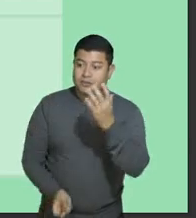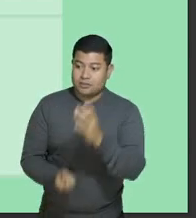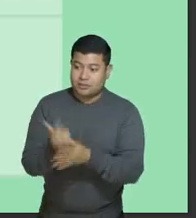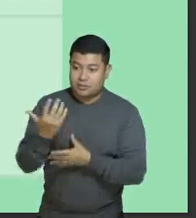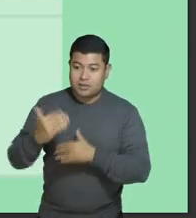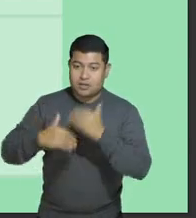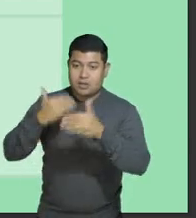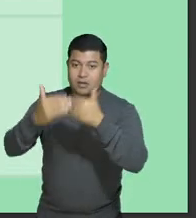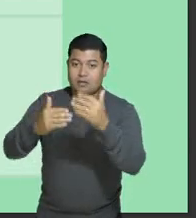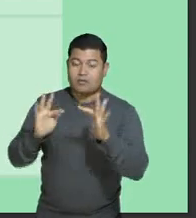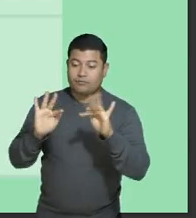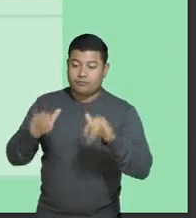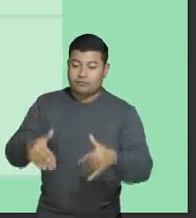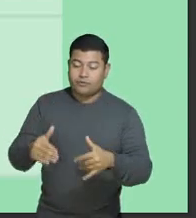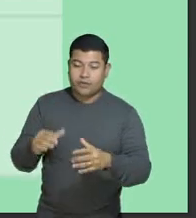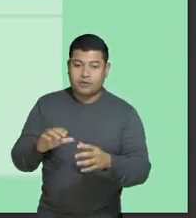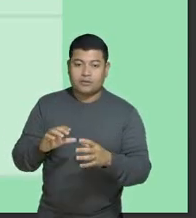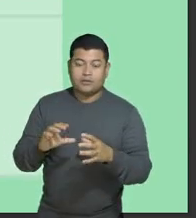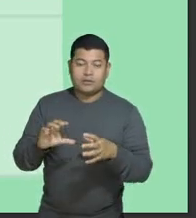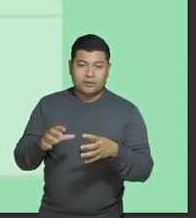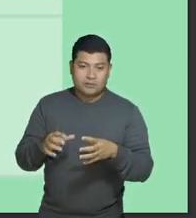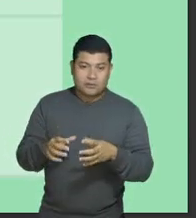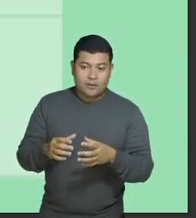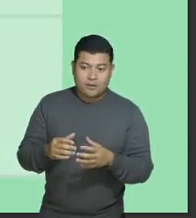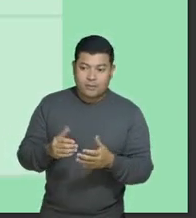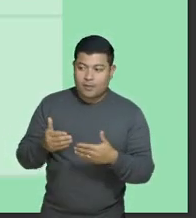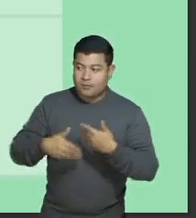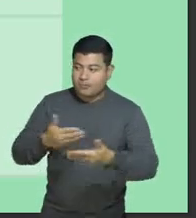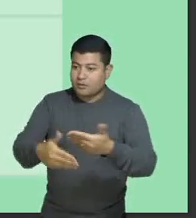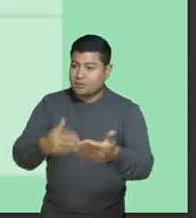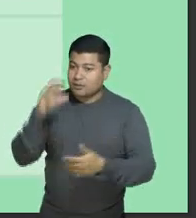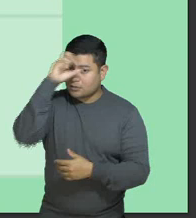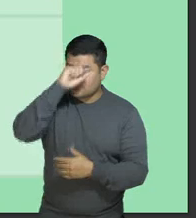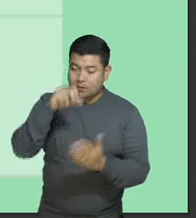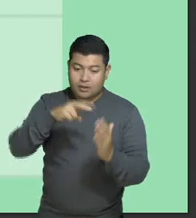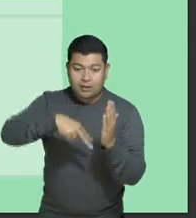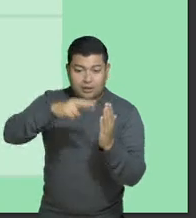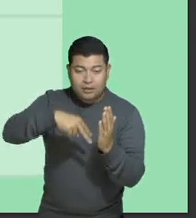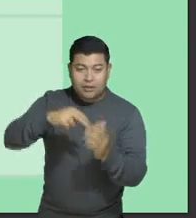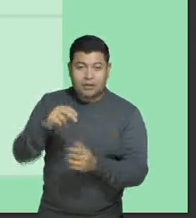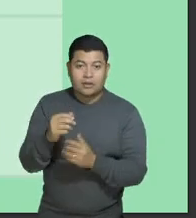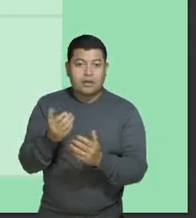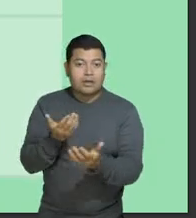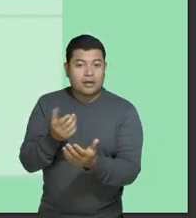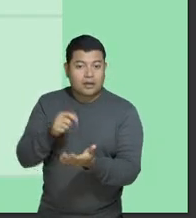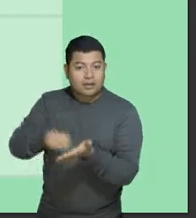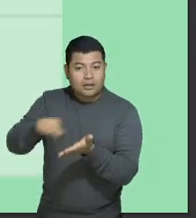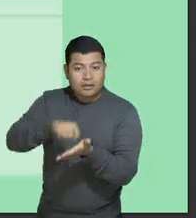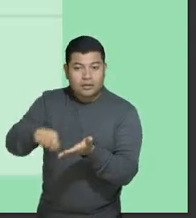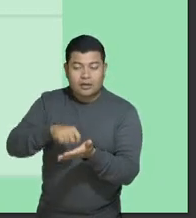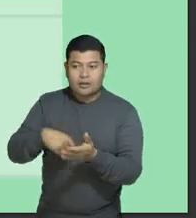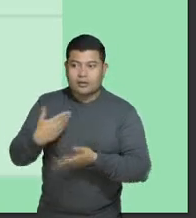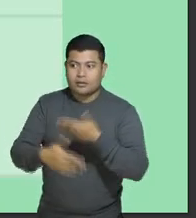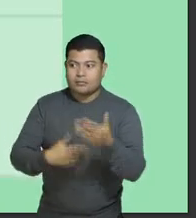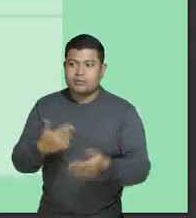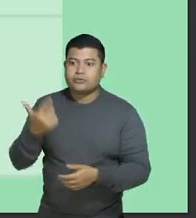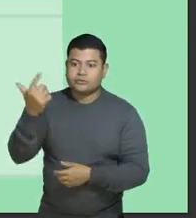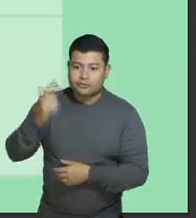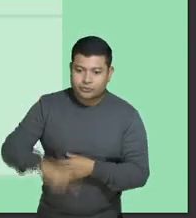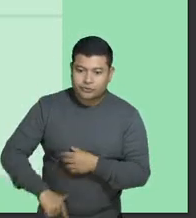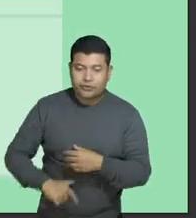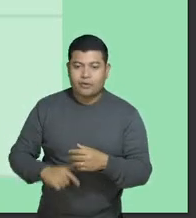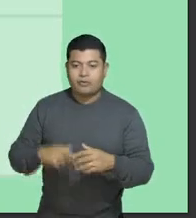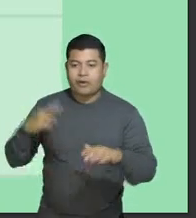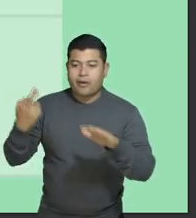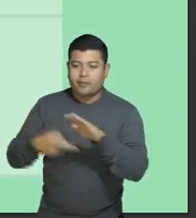da alfabetização, para ver que essa criança não vai dar conta e aí reter no terceiro ano, reter no segundo ano, sendo que a gente já pode ter